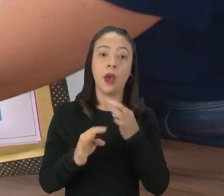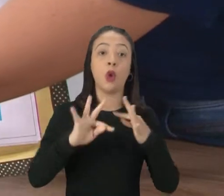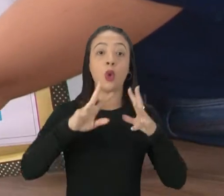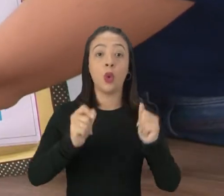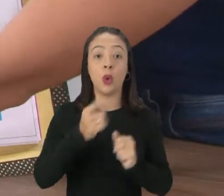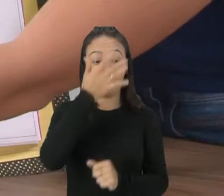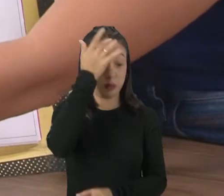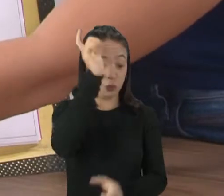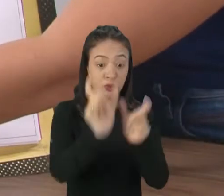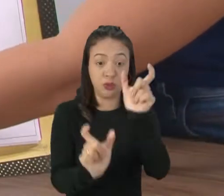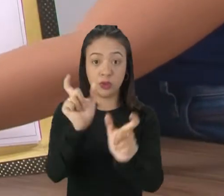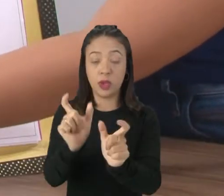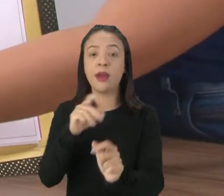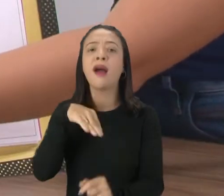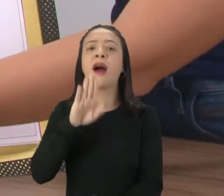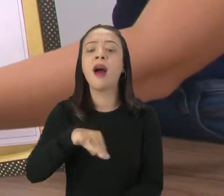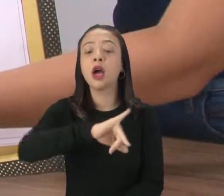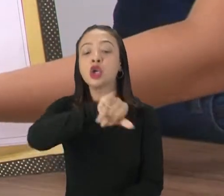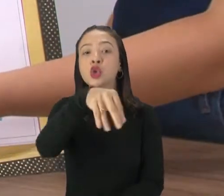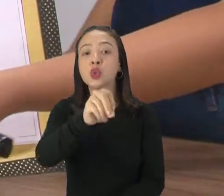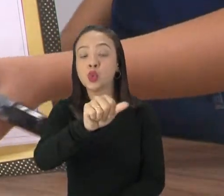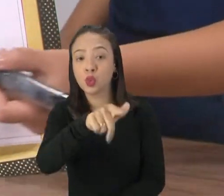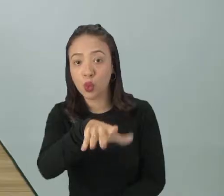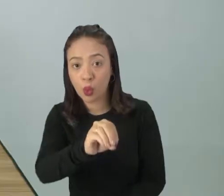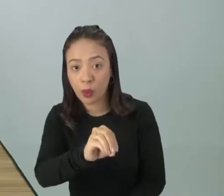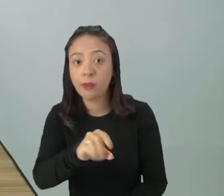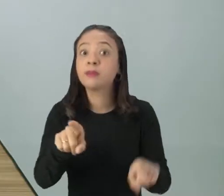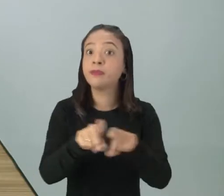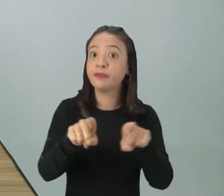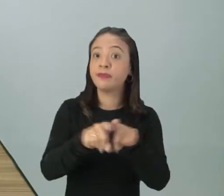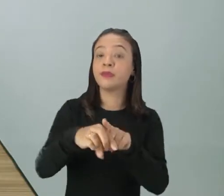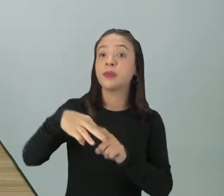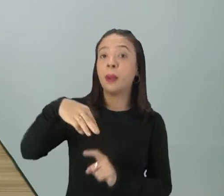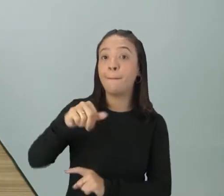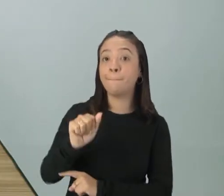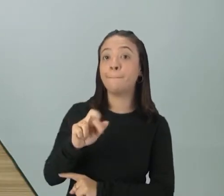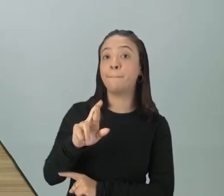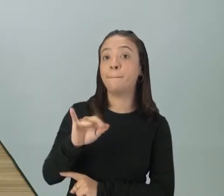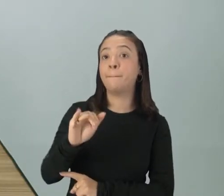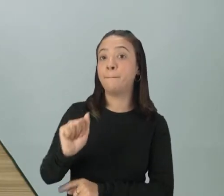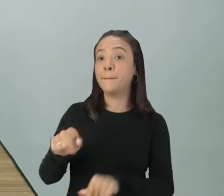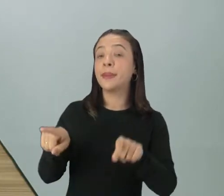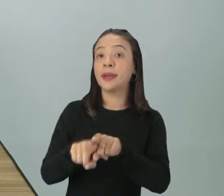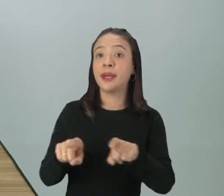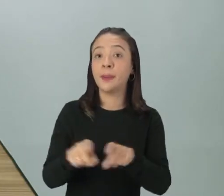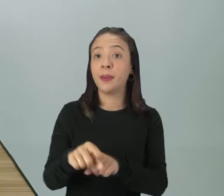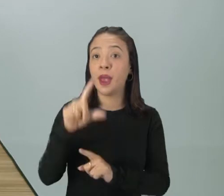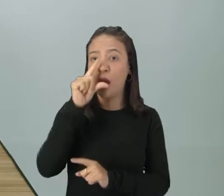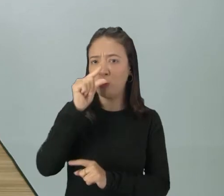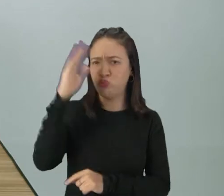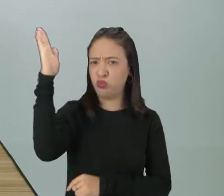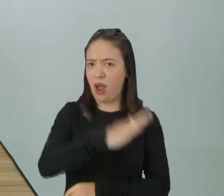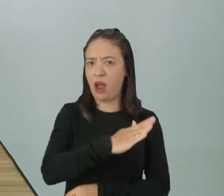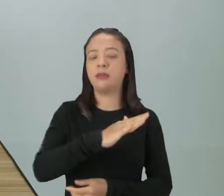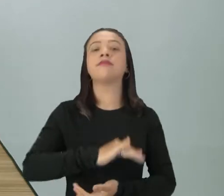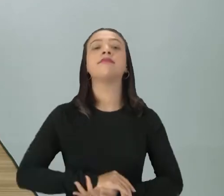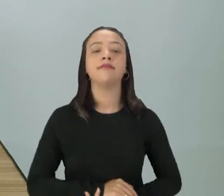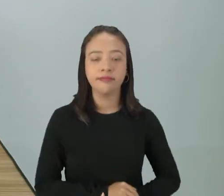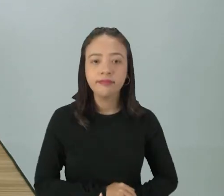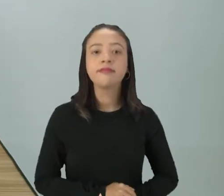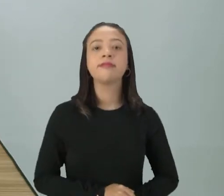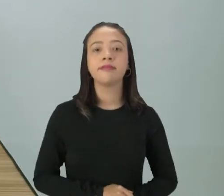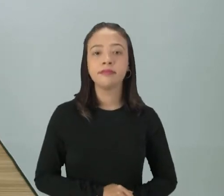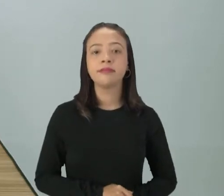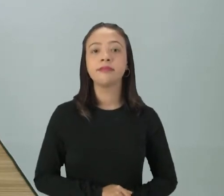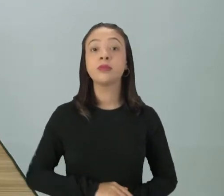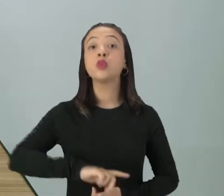são João, Maria e a bruxa má. Muito bem. Agora eu vou fazer uma